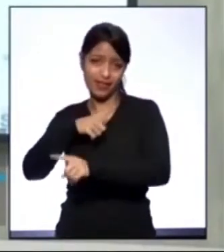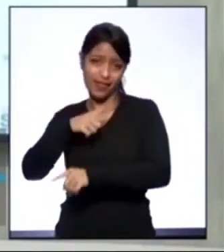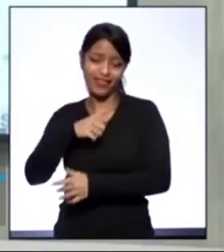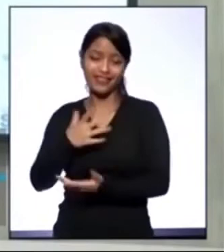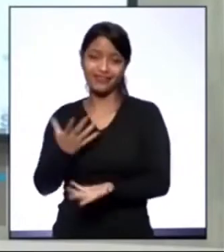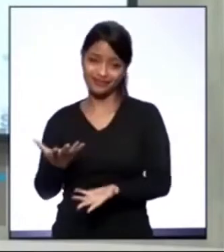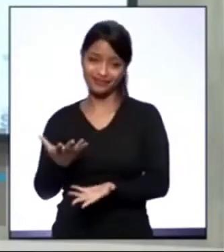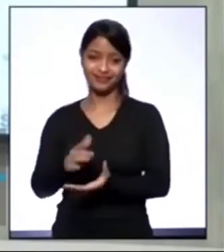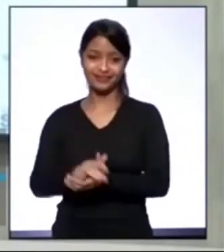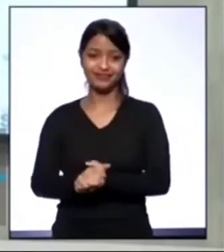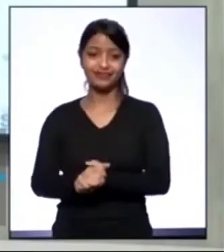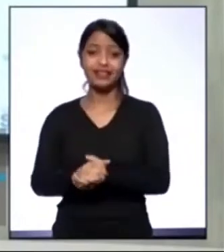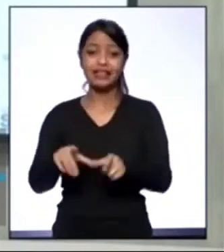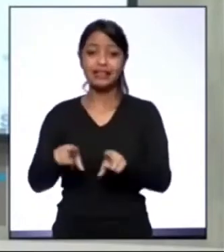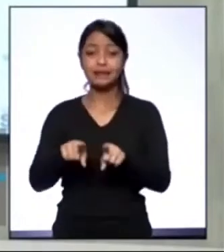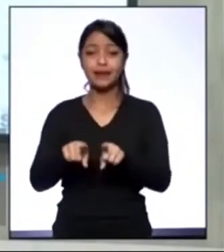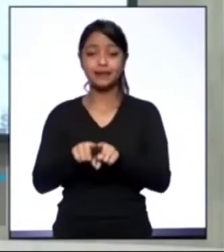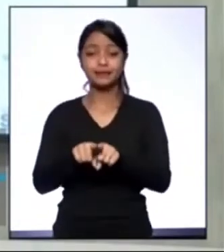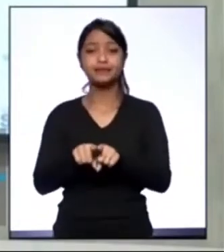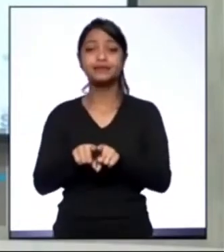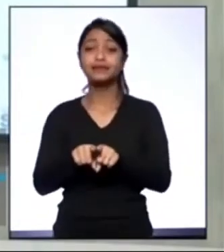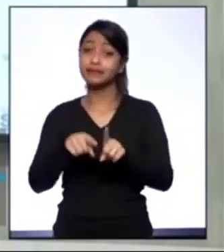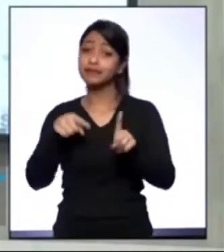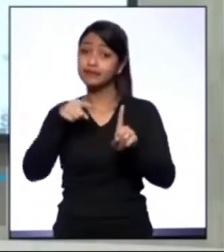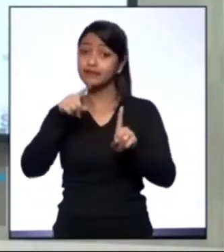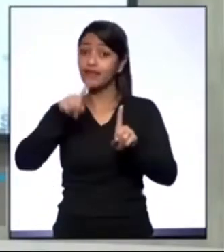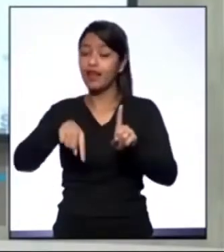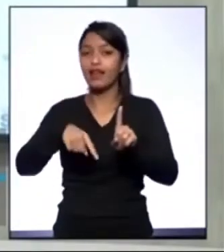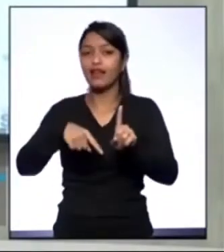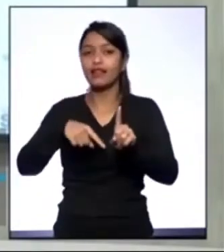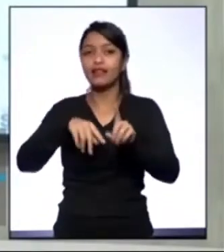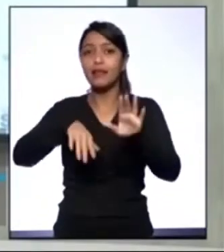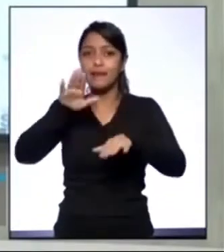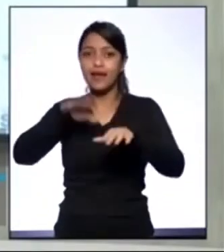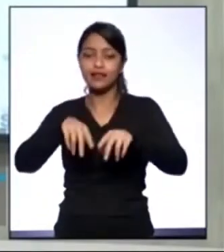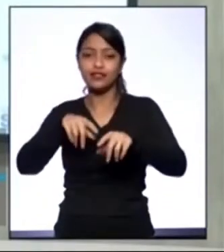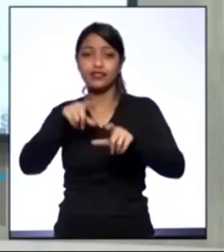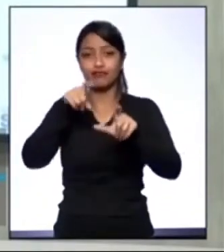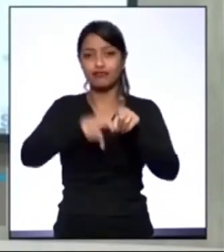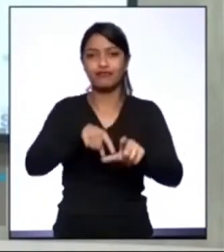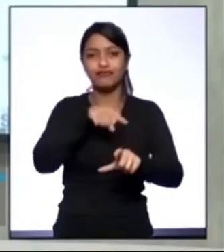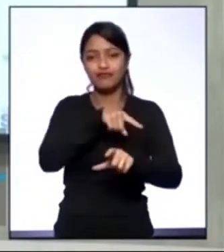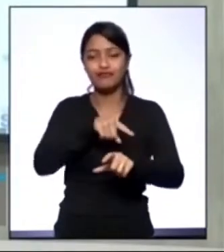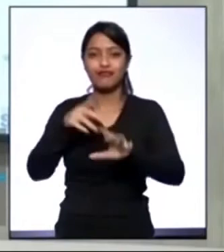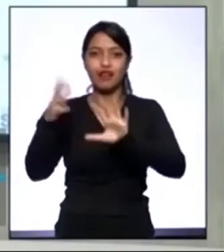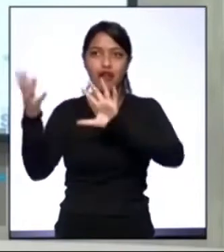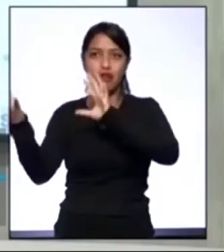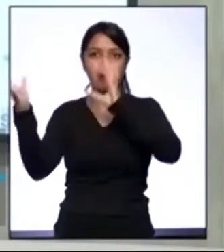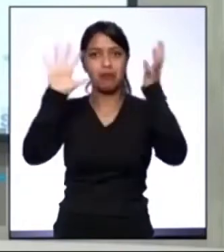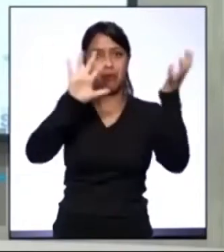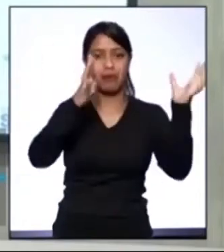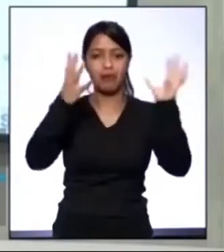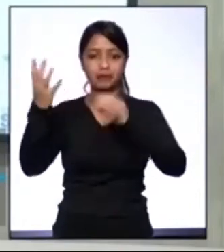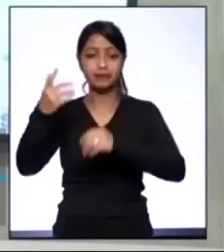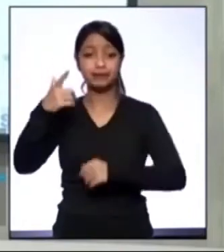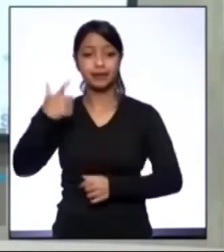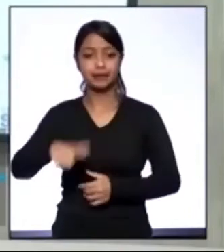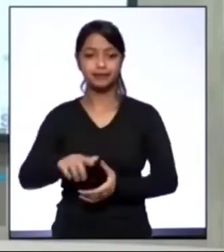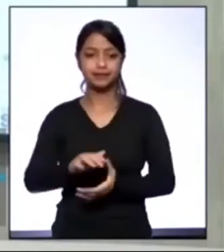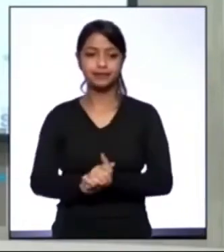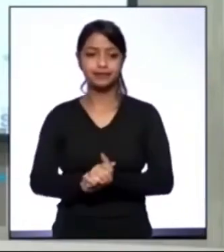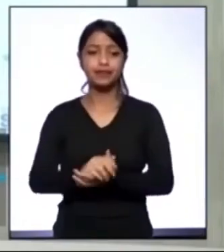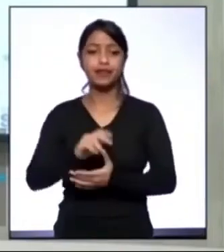é um condicionante, é um fator climático. A hidrografia tem a ver, galera, com a densidade. Vamos pensar